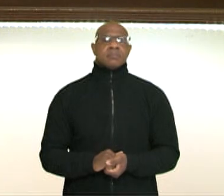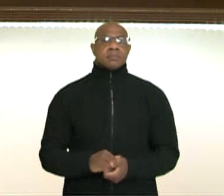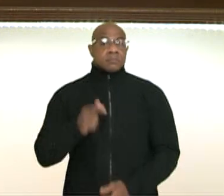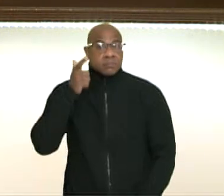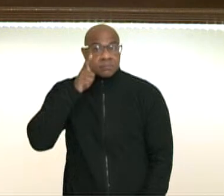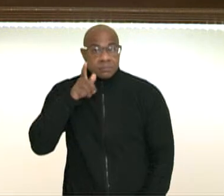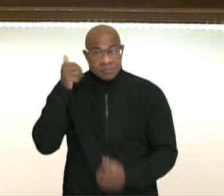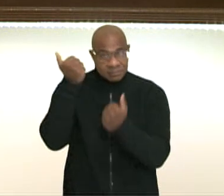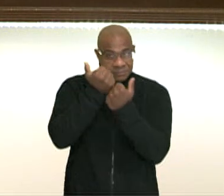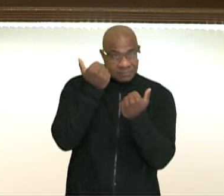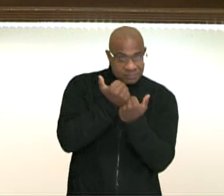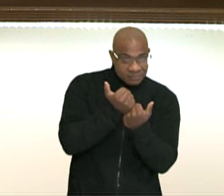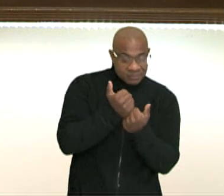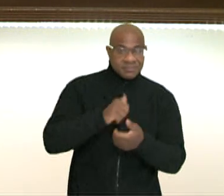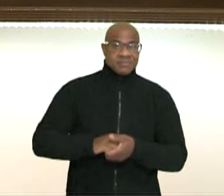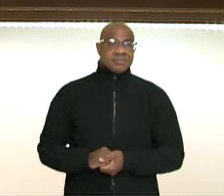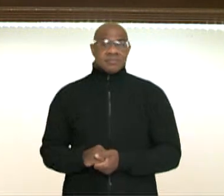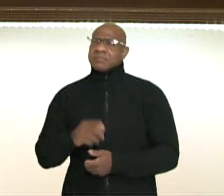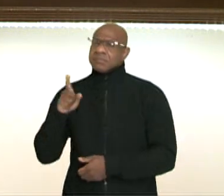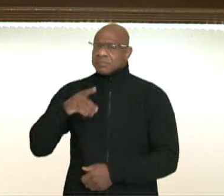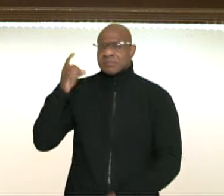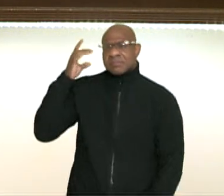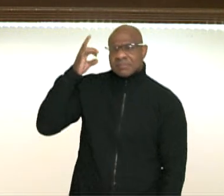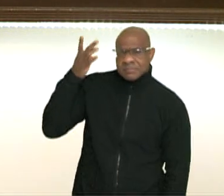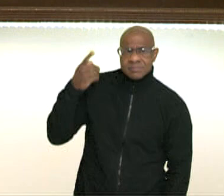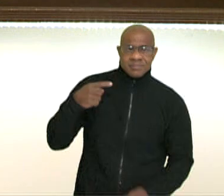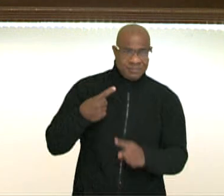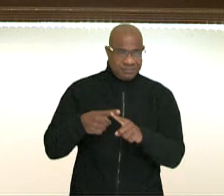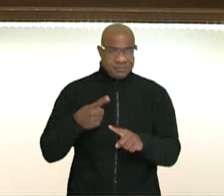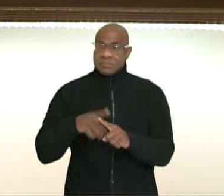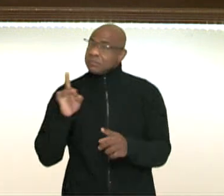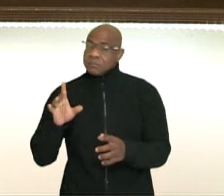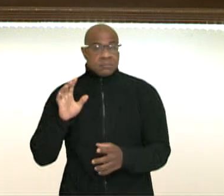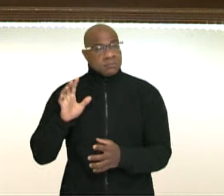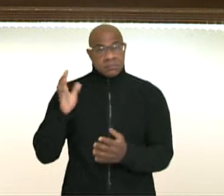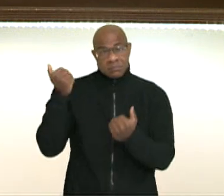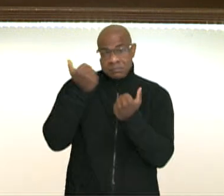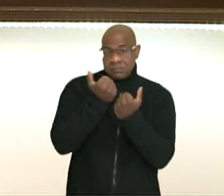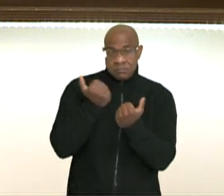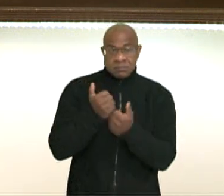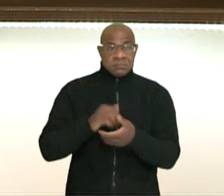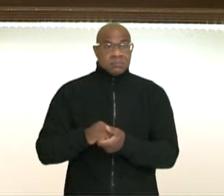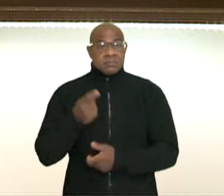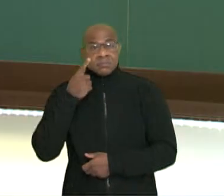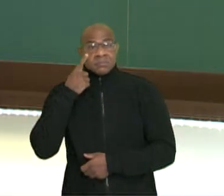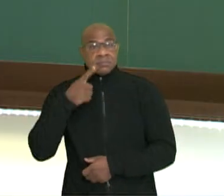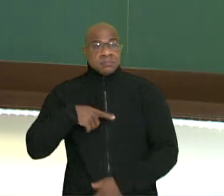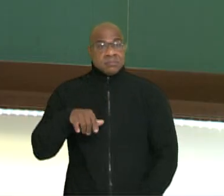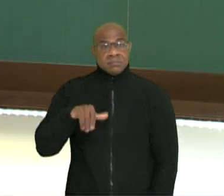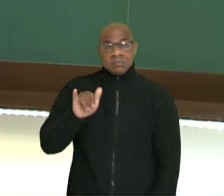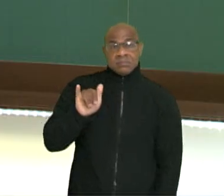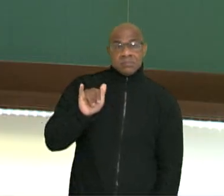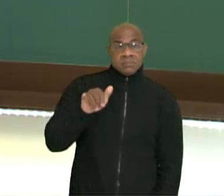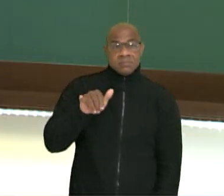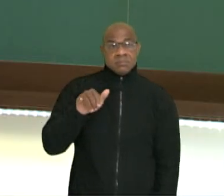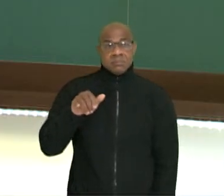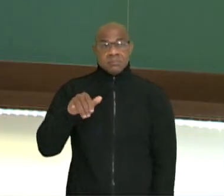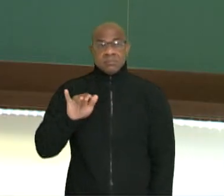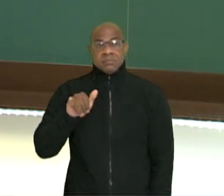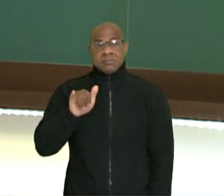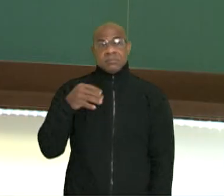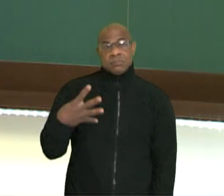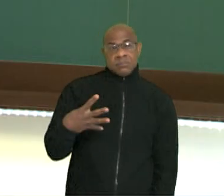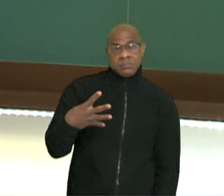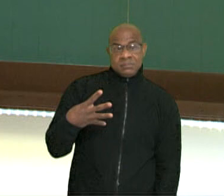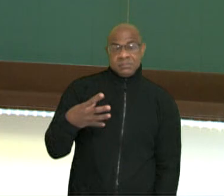Conseguiu substituir? É muito fácil, porque realmente é só substituir. Olha aqui, ó. Eu tenho y4 e tenho